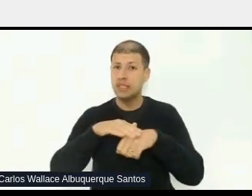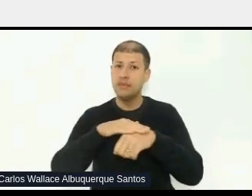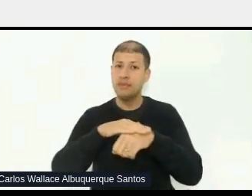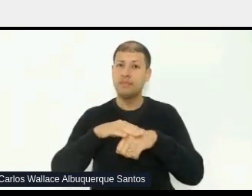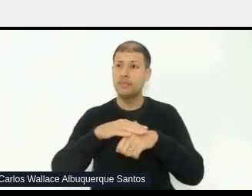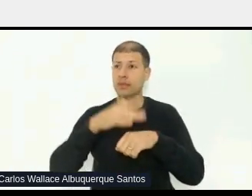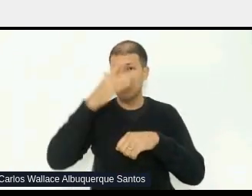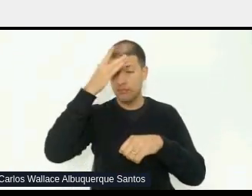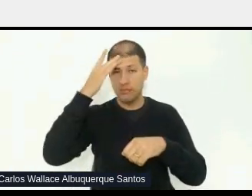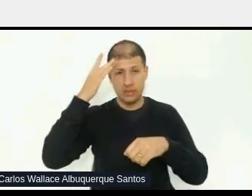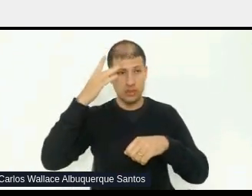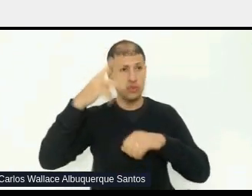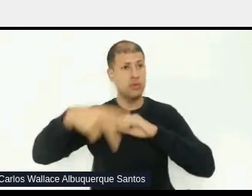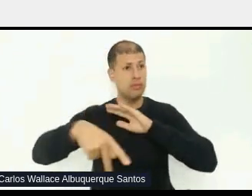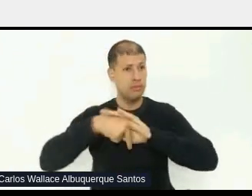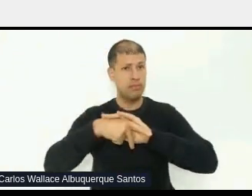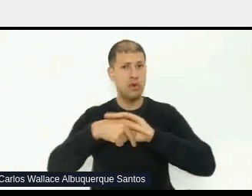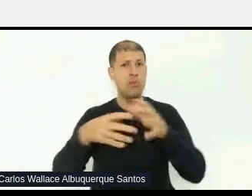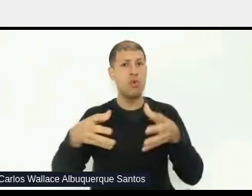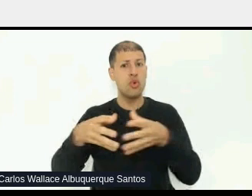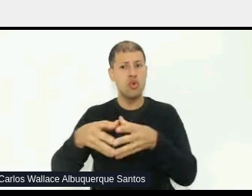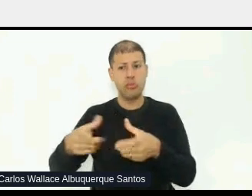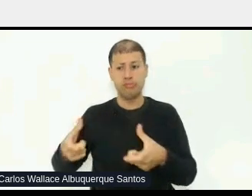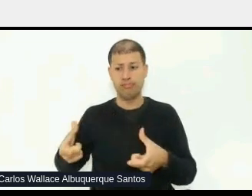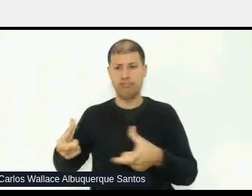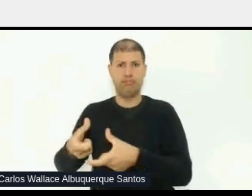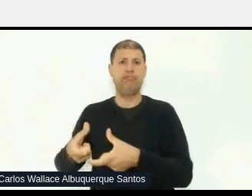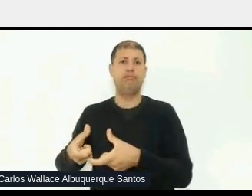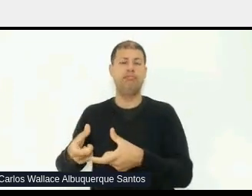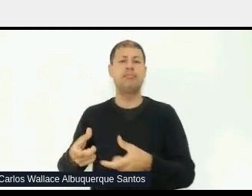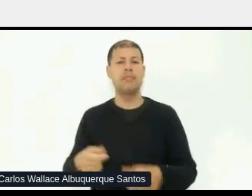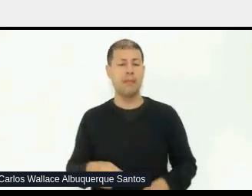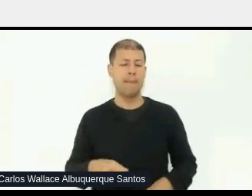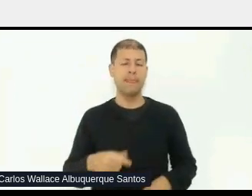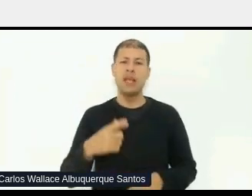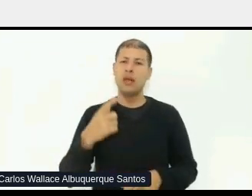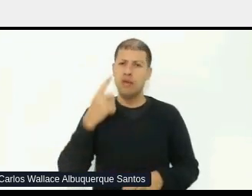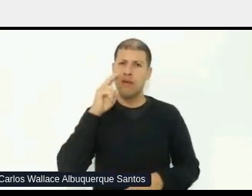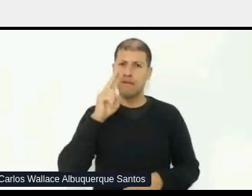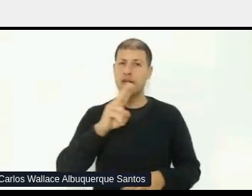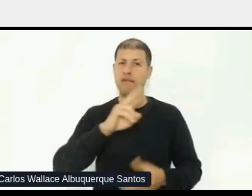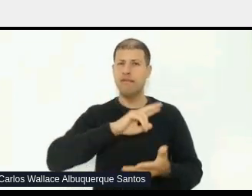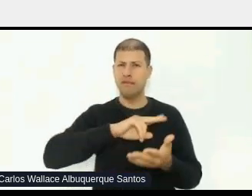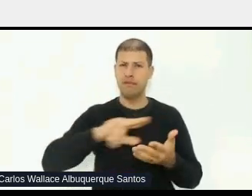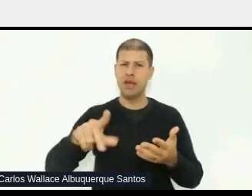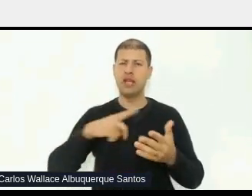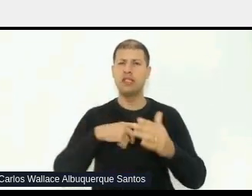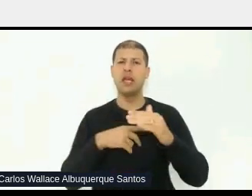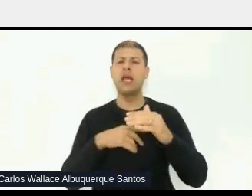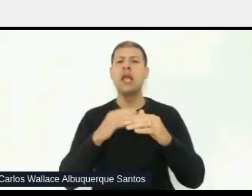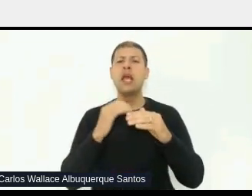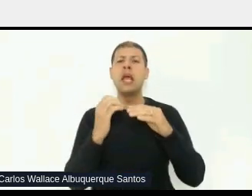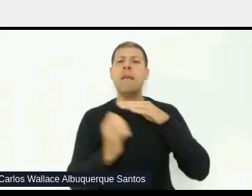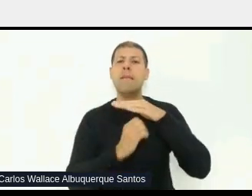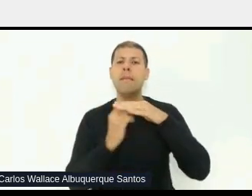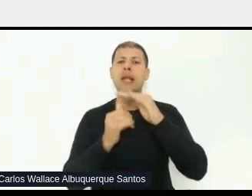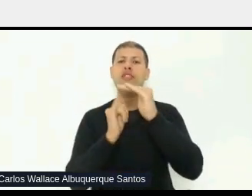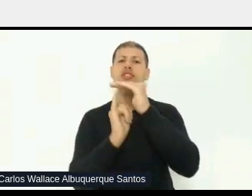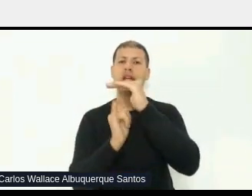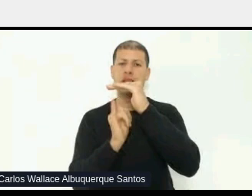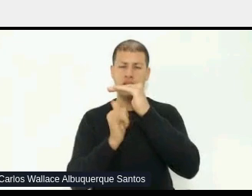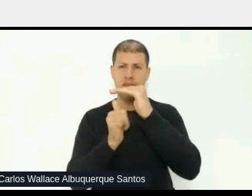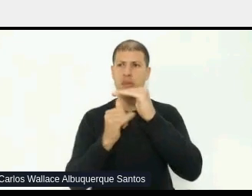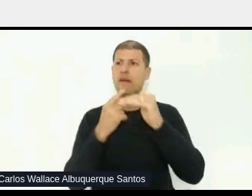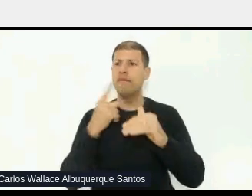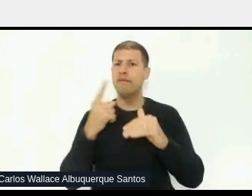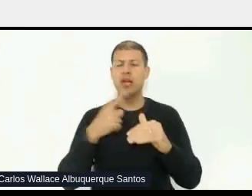pessoas que fazem parte desses grupos minorizados, né? Hoje em dia a gente vai ver várias startups que se conectam com empregabilidade